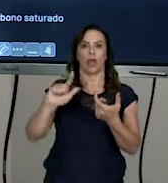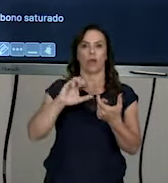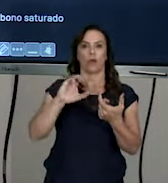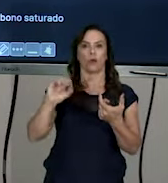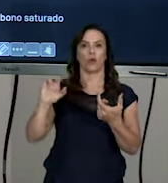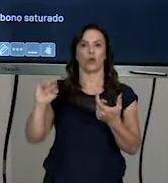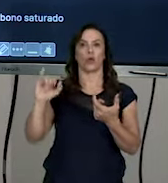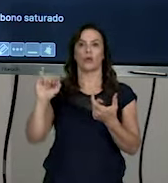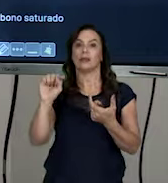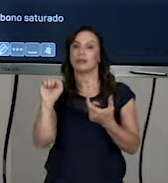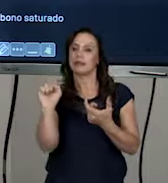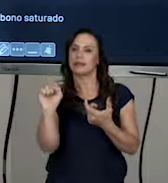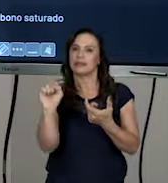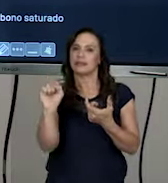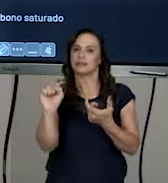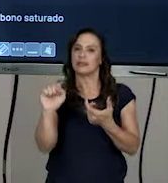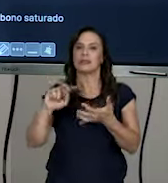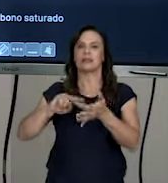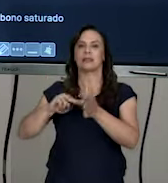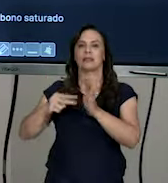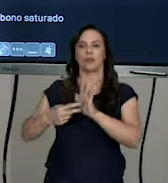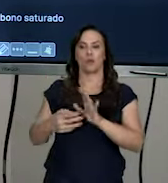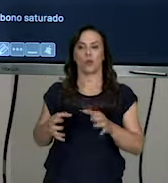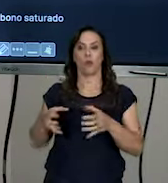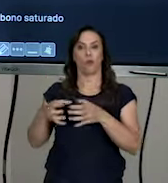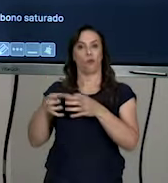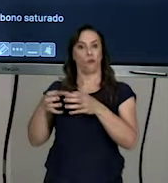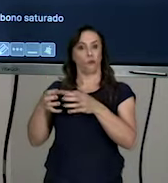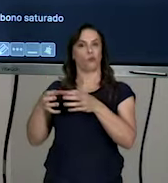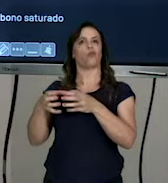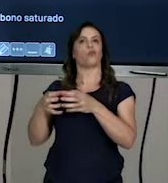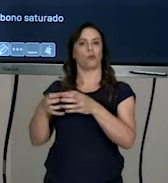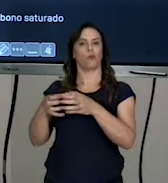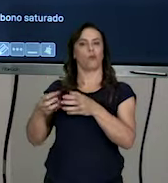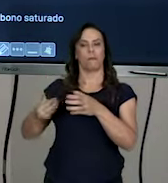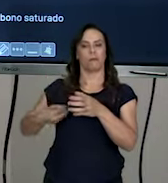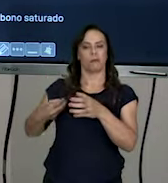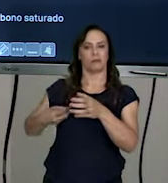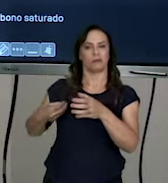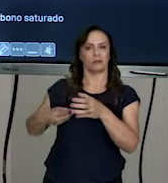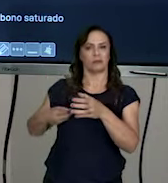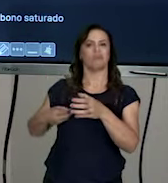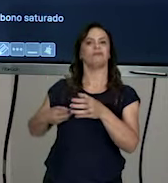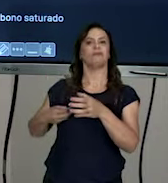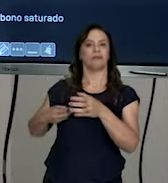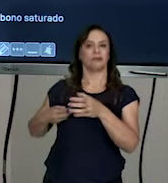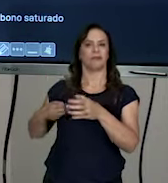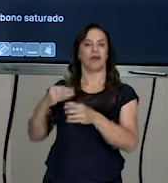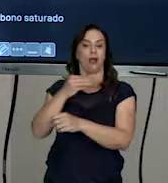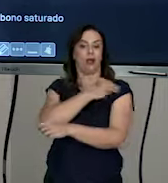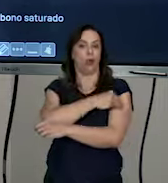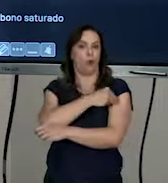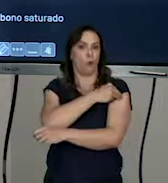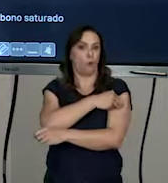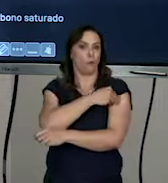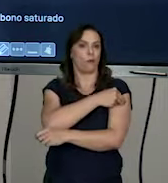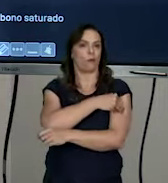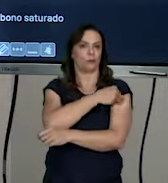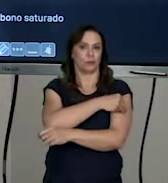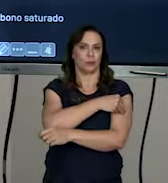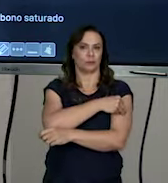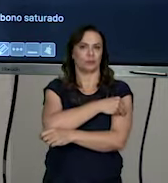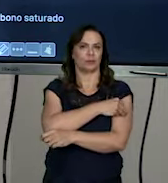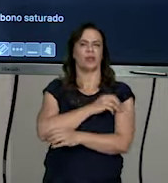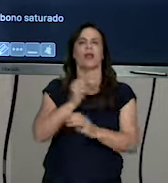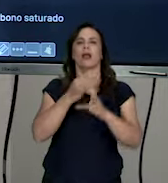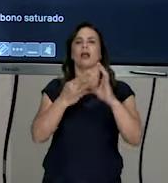que fazem parte do grupo funcional álcool. E qual que é a característica química de todas essas substâncias? Elas têm um